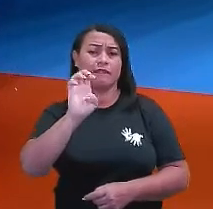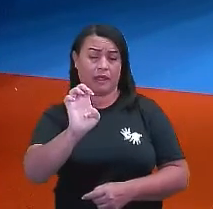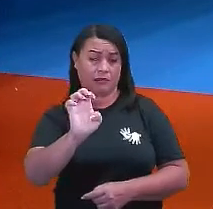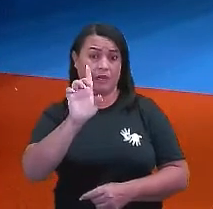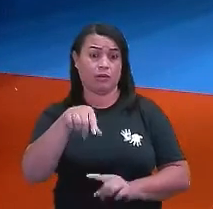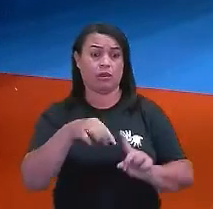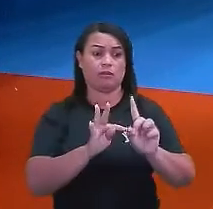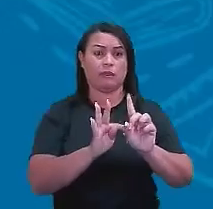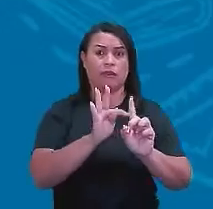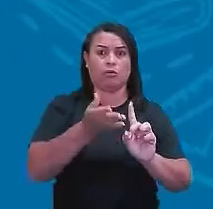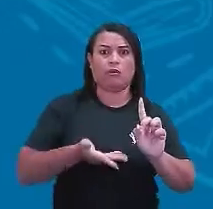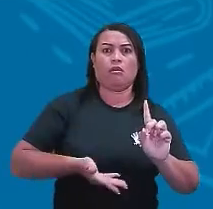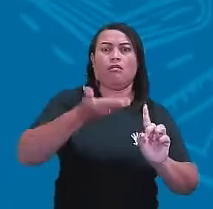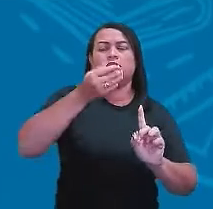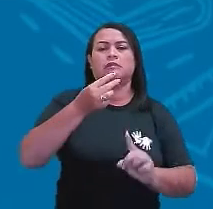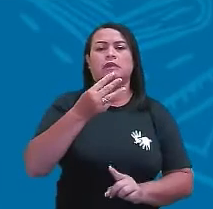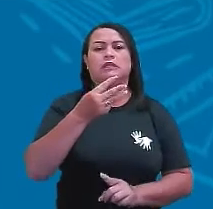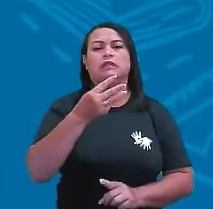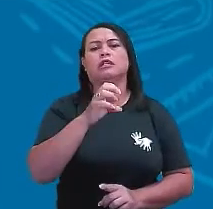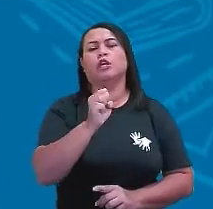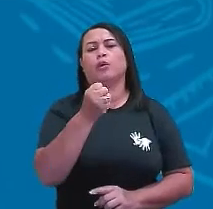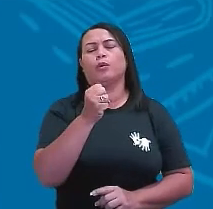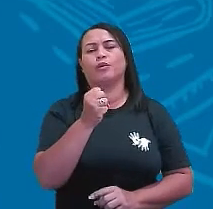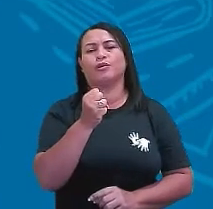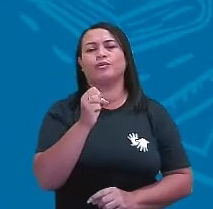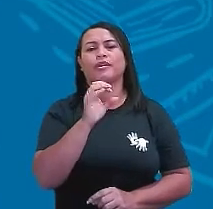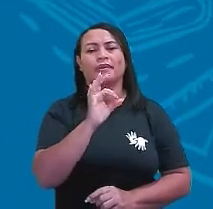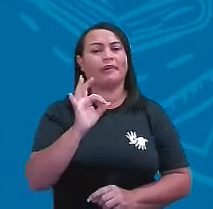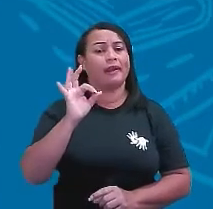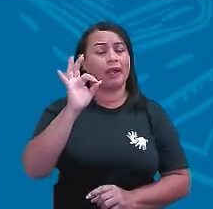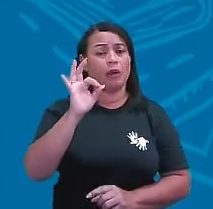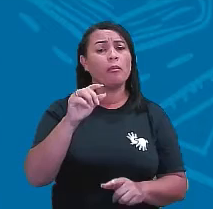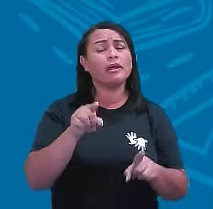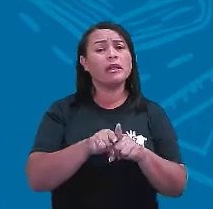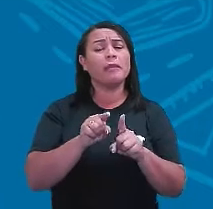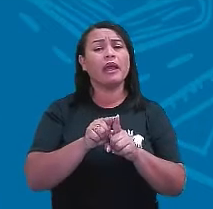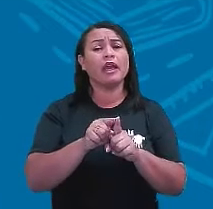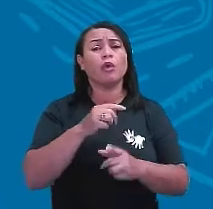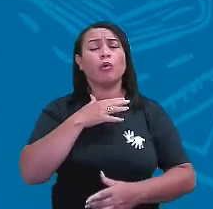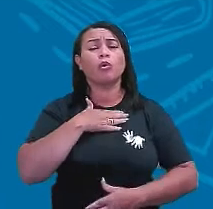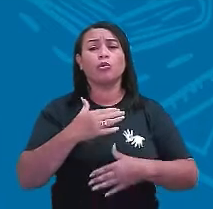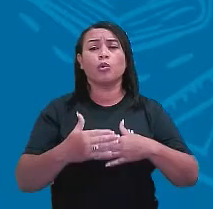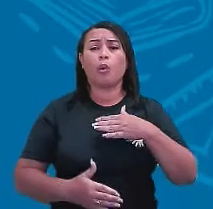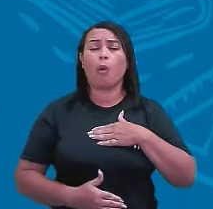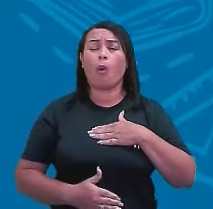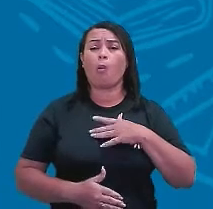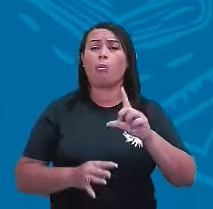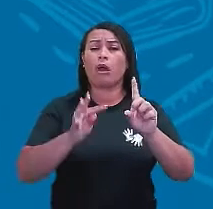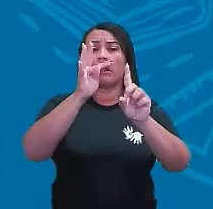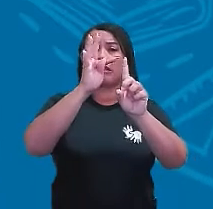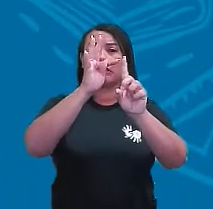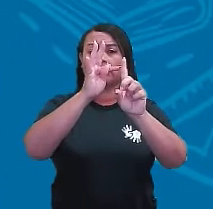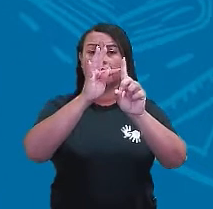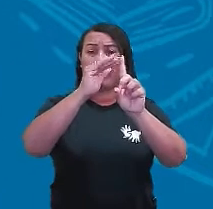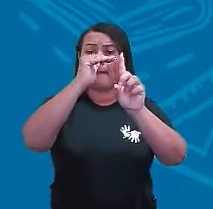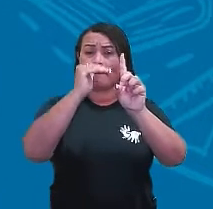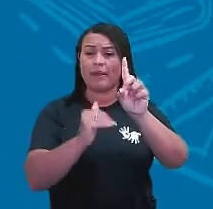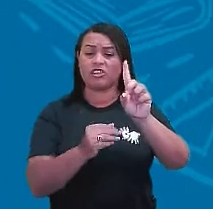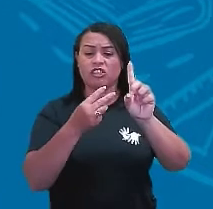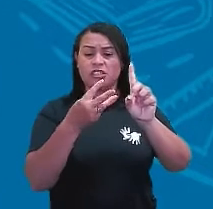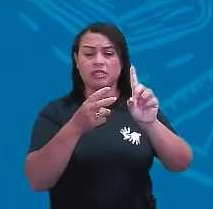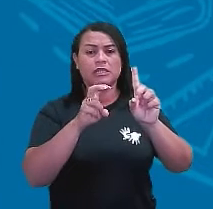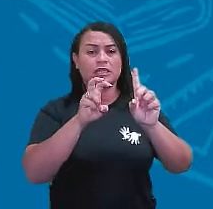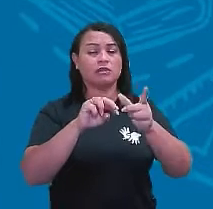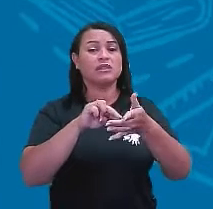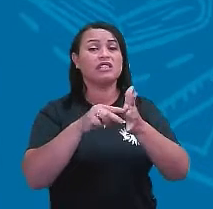passa de 38 graus. Por outro lado, quando a temperatura do corpo está abaixo de 35, a gente